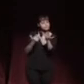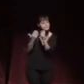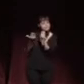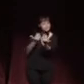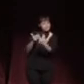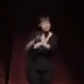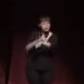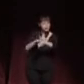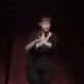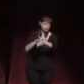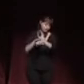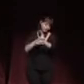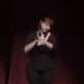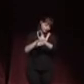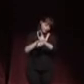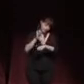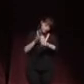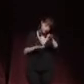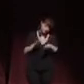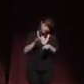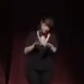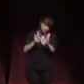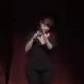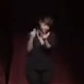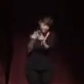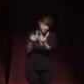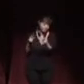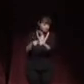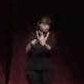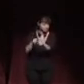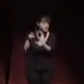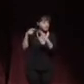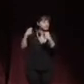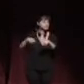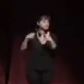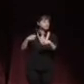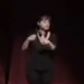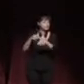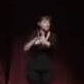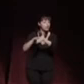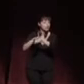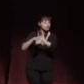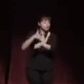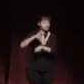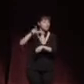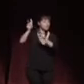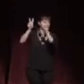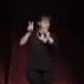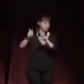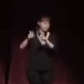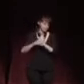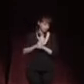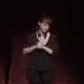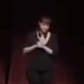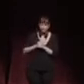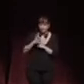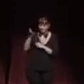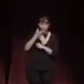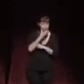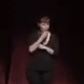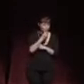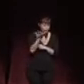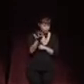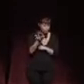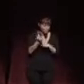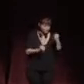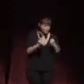a necessidade deles de conversar conosco seja em outras instâncias. Esse homem, esse